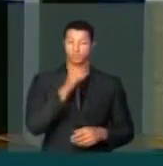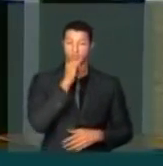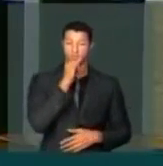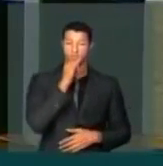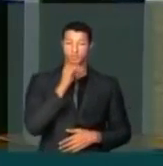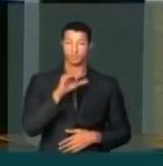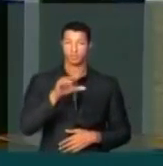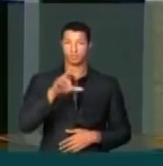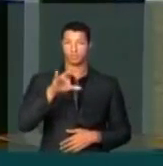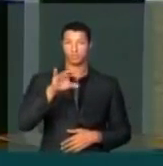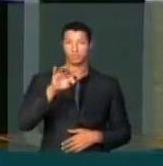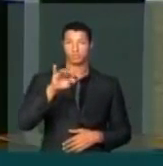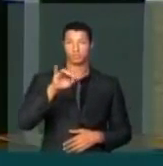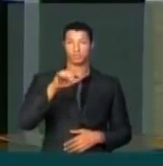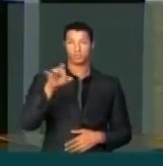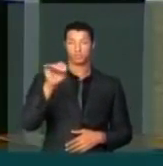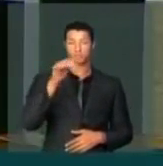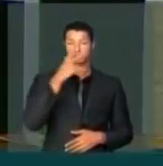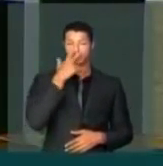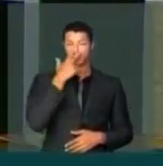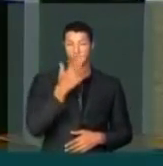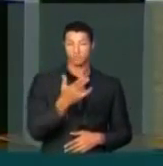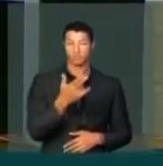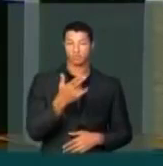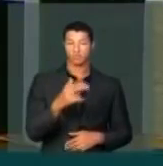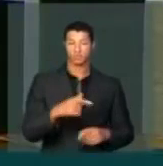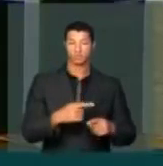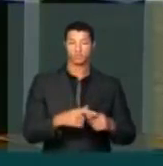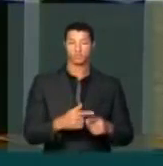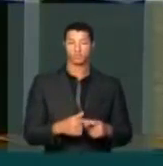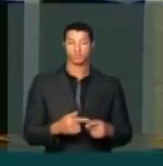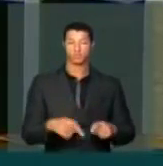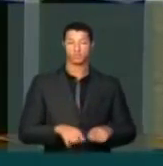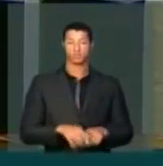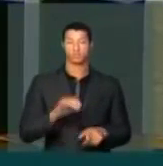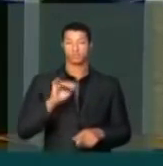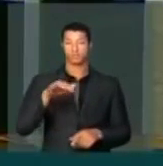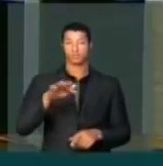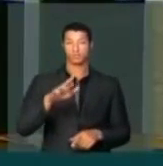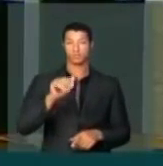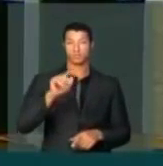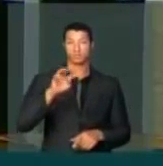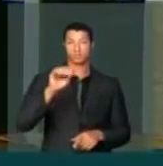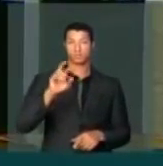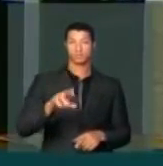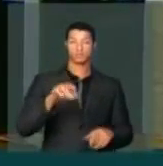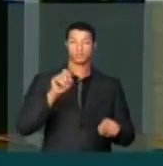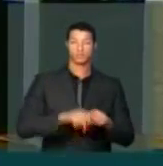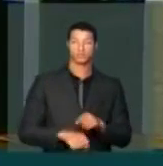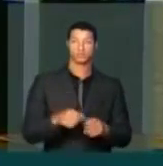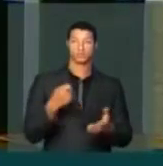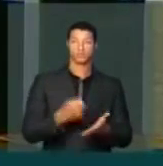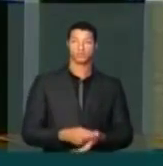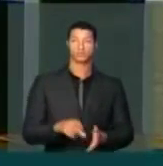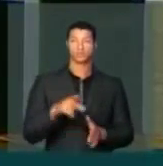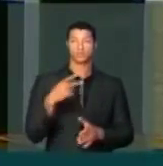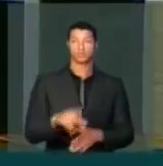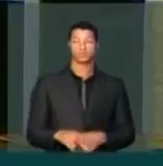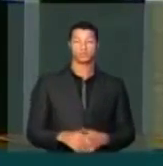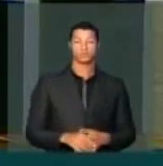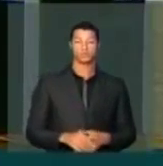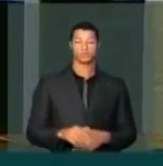exemplo, cristãos e considerados, portanto, infratores, criminosos, apóstatas